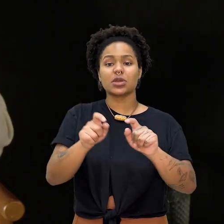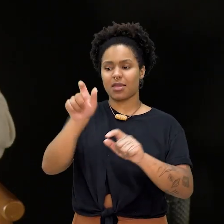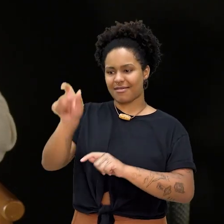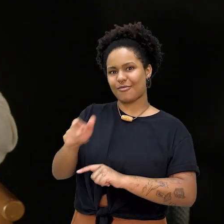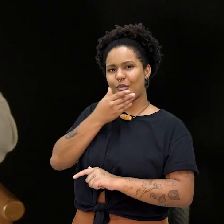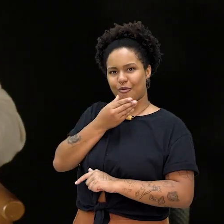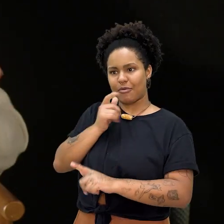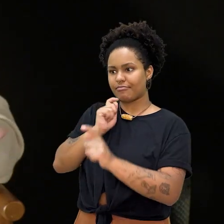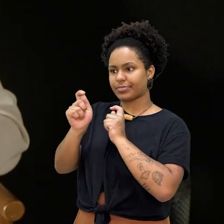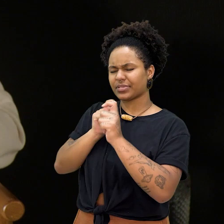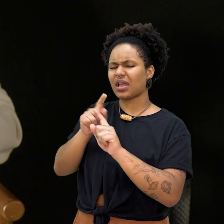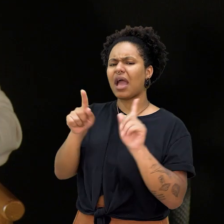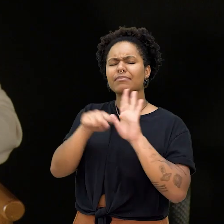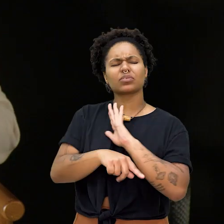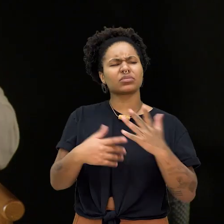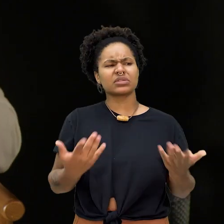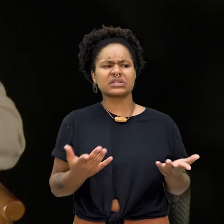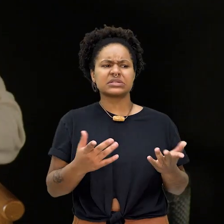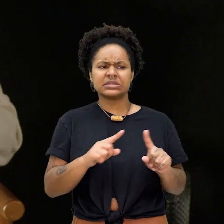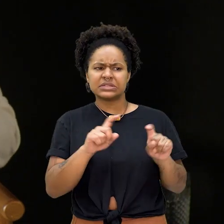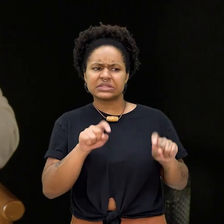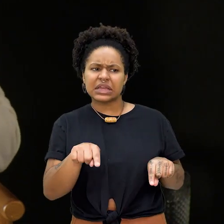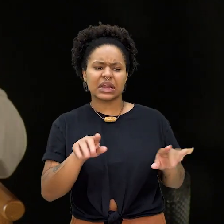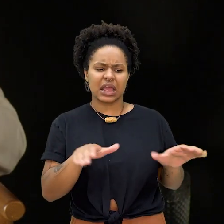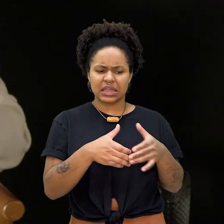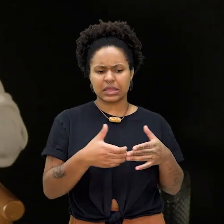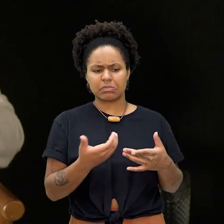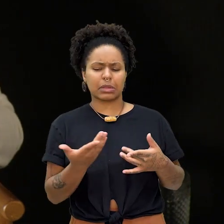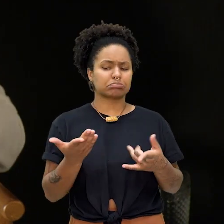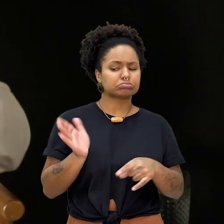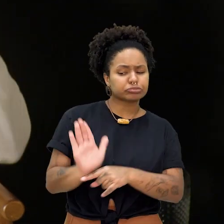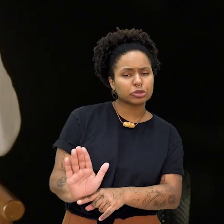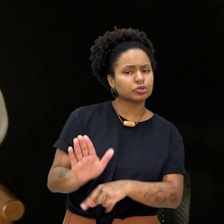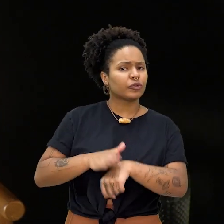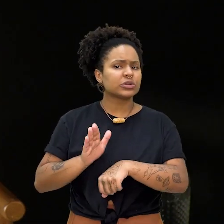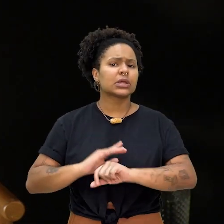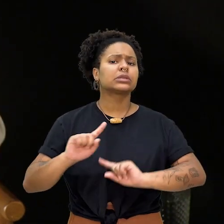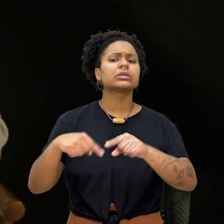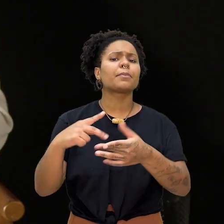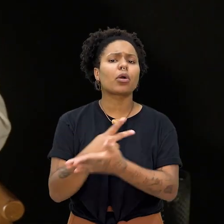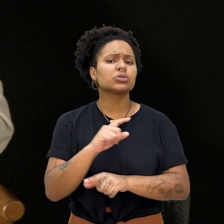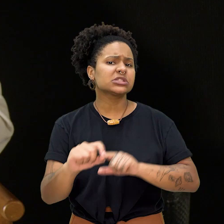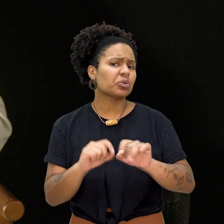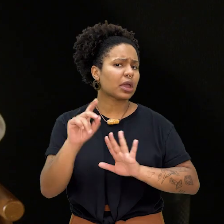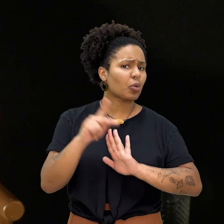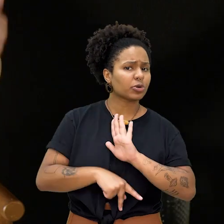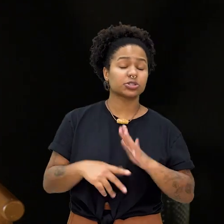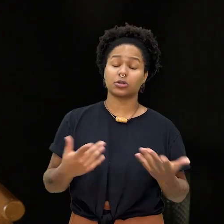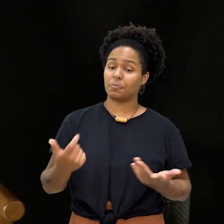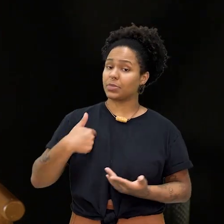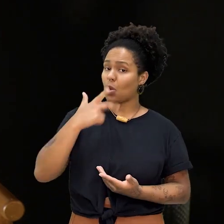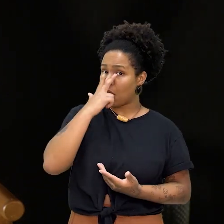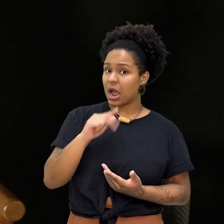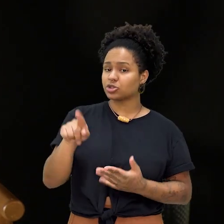repórter coloca, né, mas será que a Give Directly quer ser Deus? Será que depois o que vai acontecer com o programa? Eu